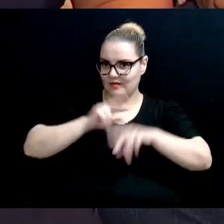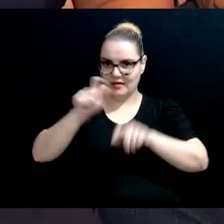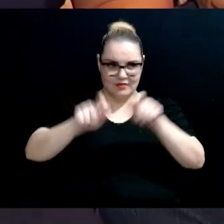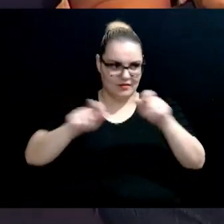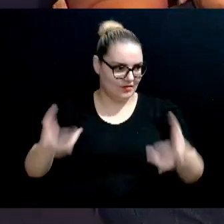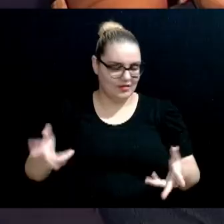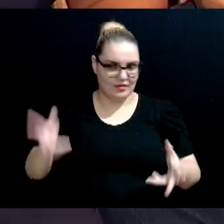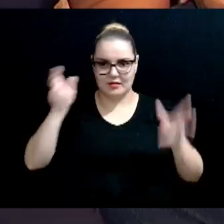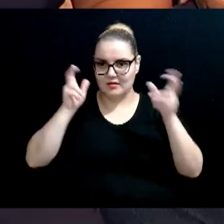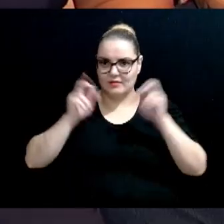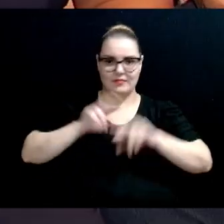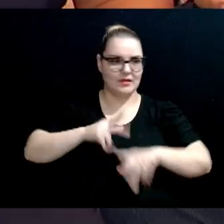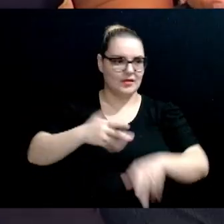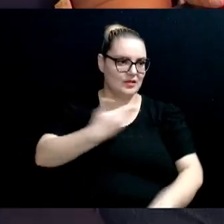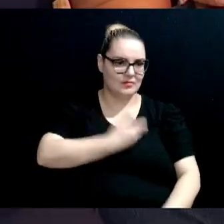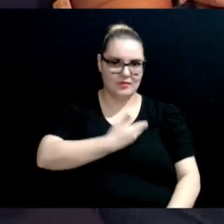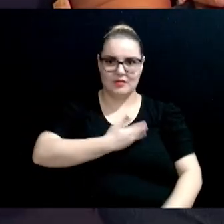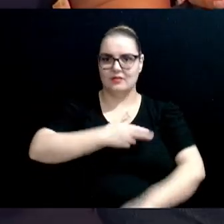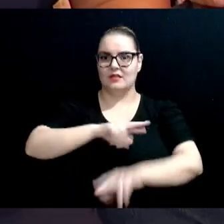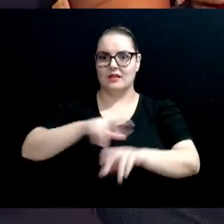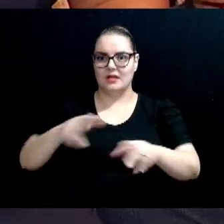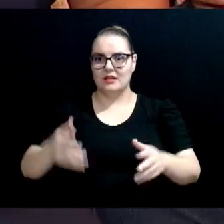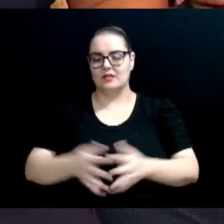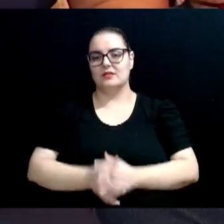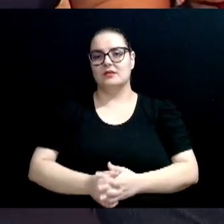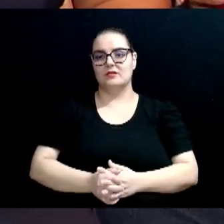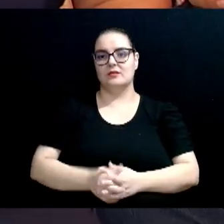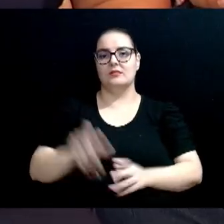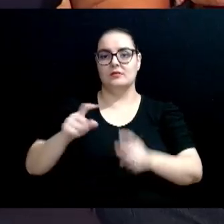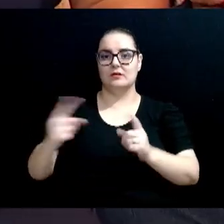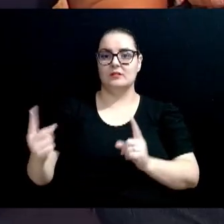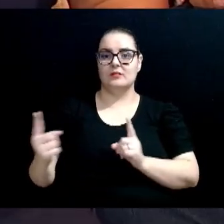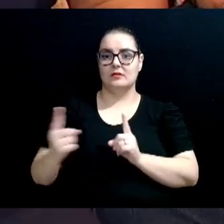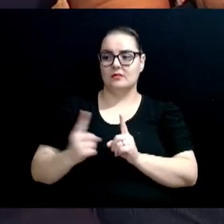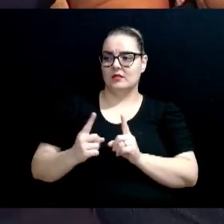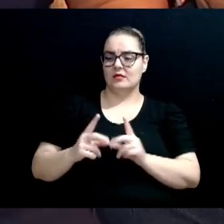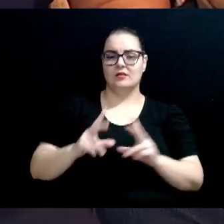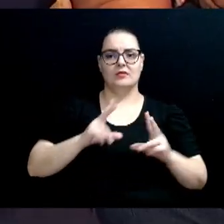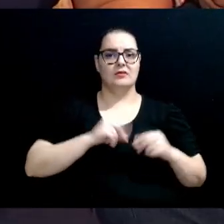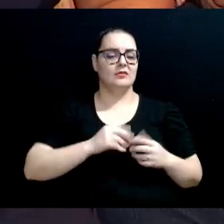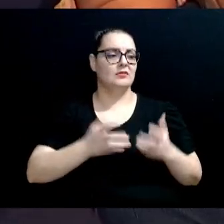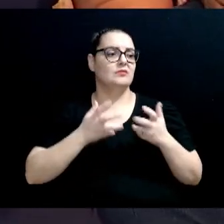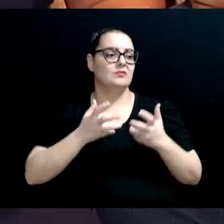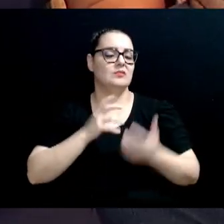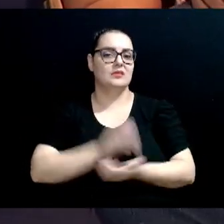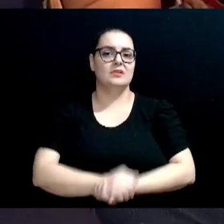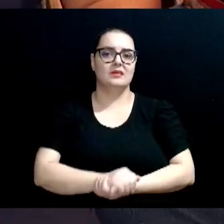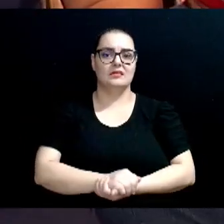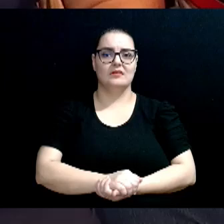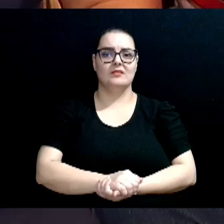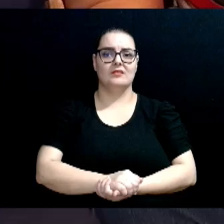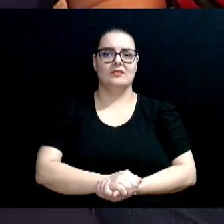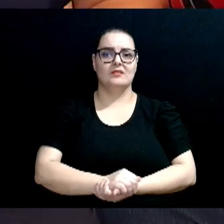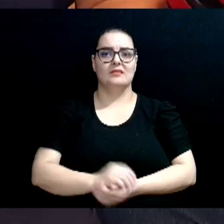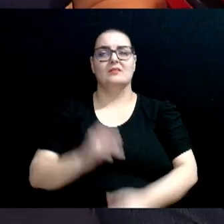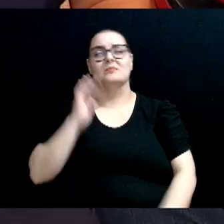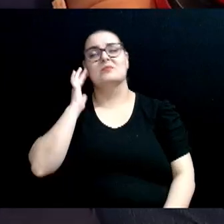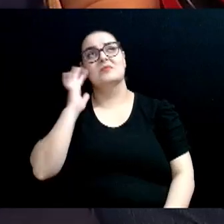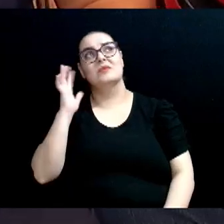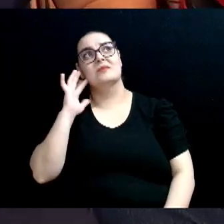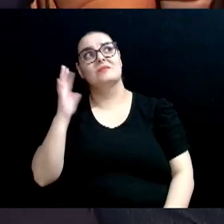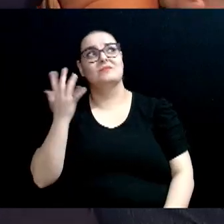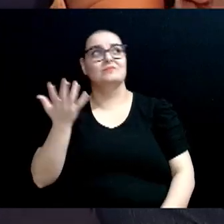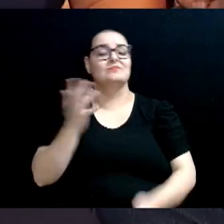muitos colegas, muitos amigos, pessoas se aproximam de mim e falam assim, nossa, eu queria tanto, mas aqui hora eu fico pensando se